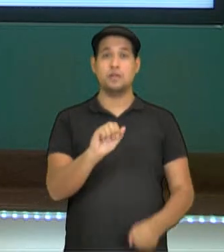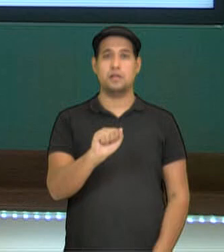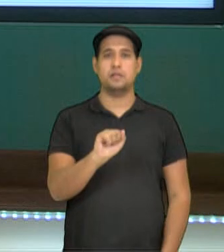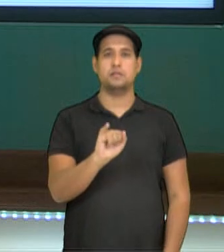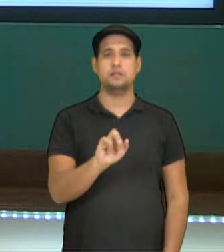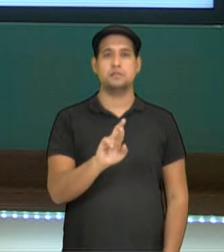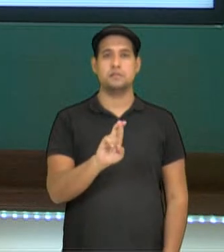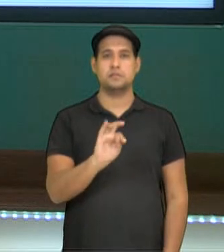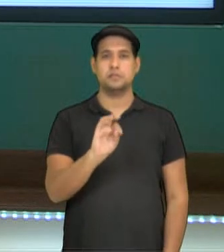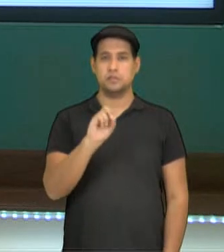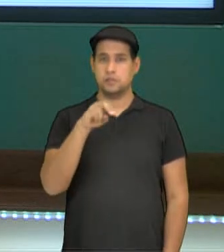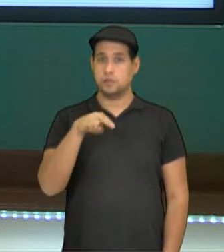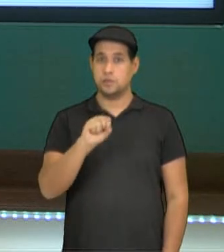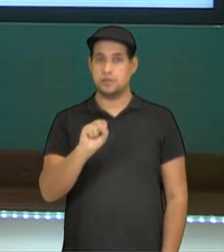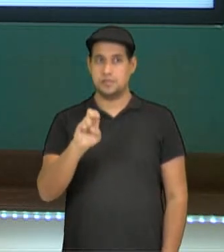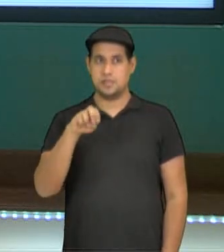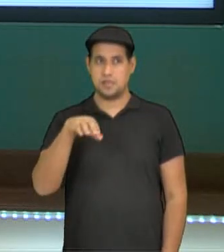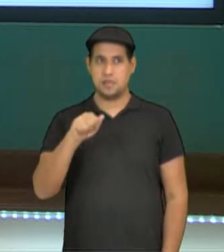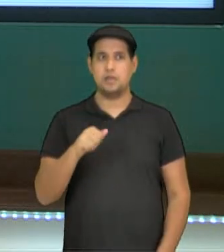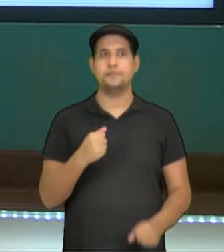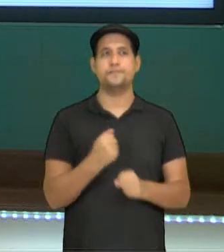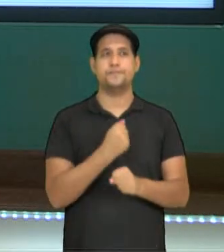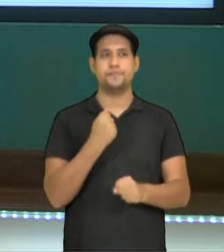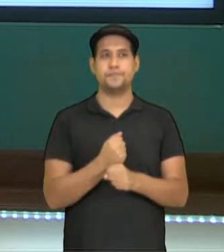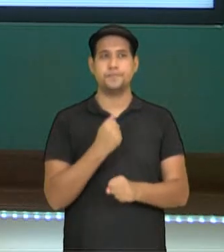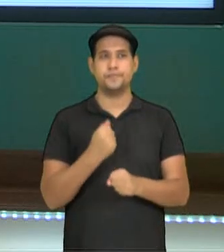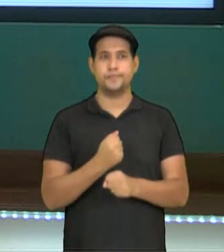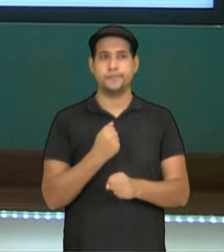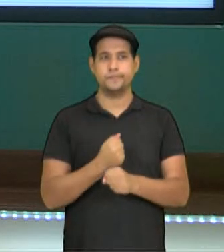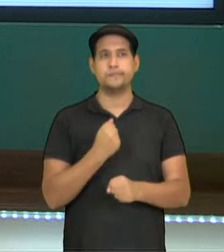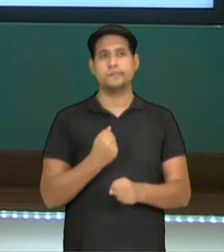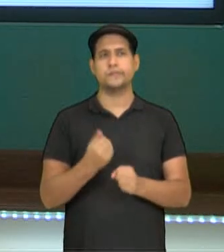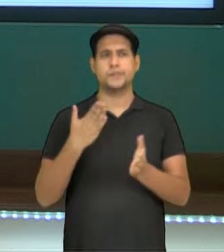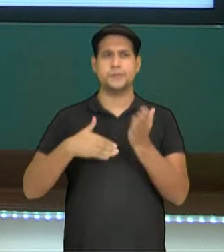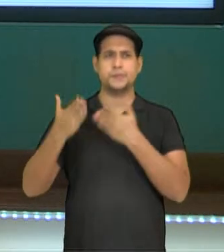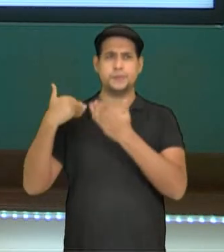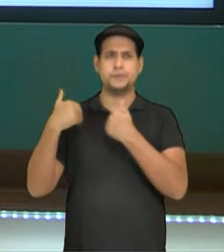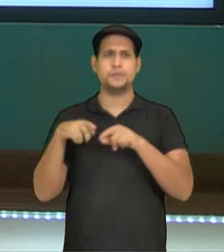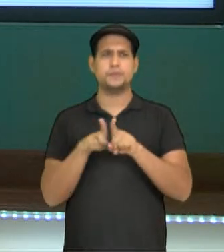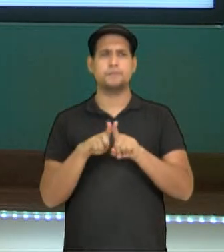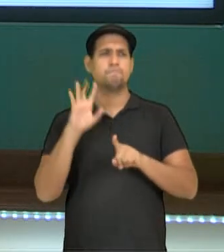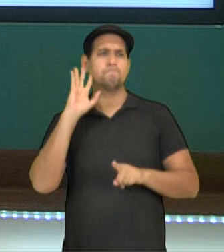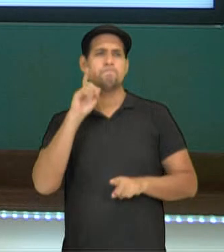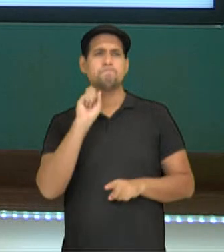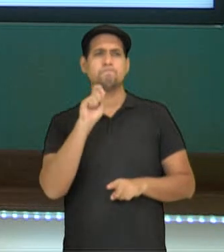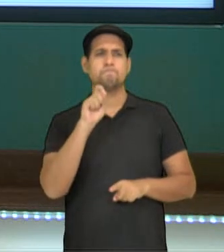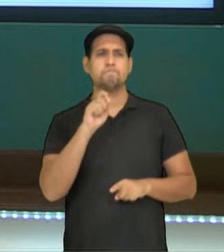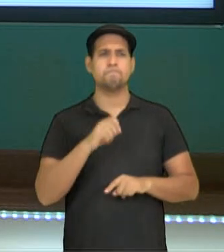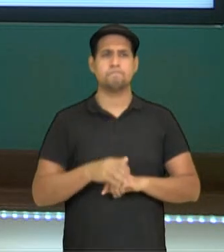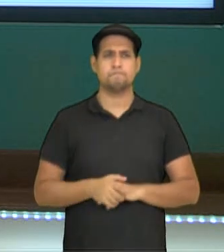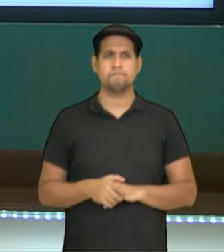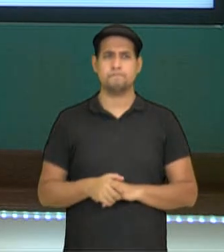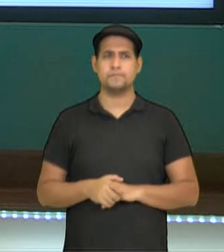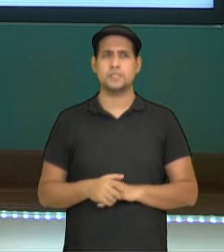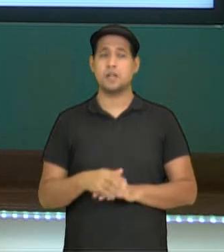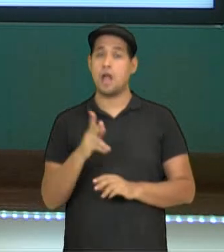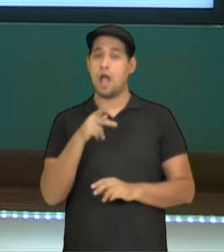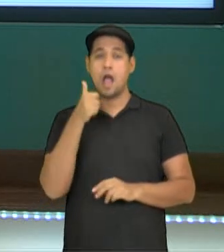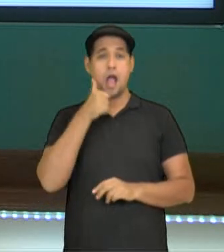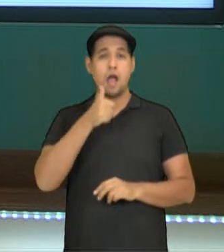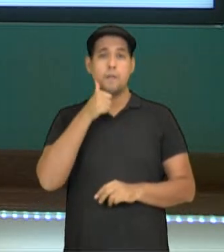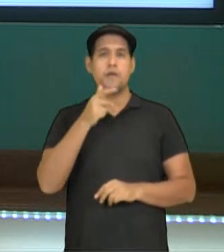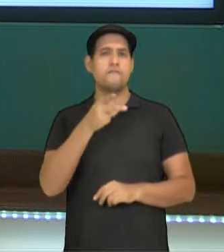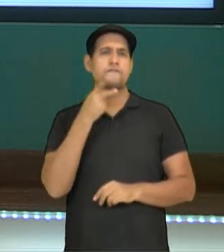frisar, reforçar o que a gente falou no tópico acima. Então, essa é uma fala de uma mulher, tá? Ela